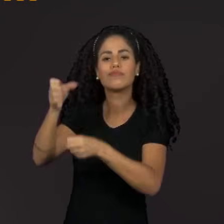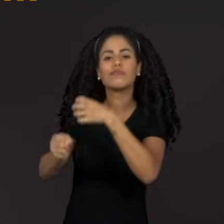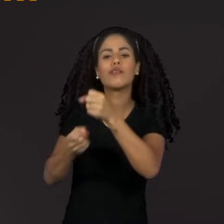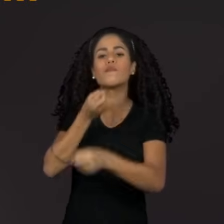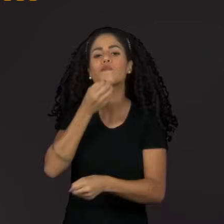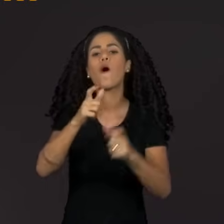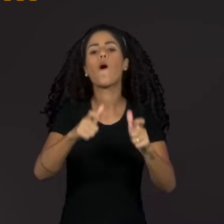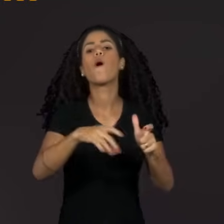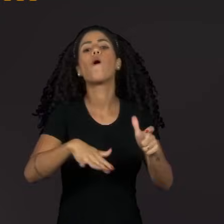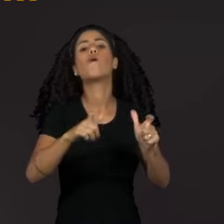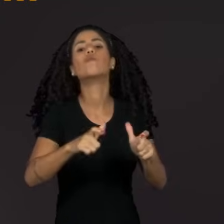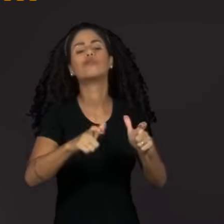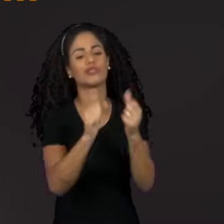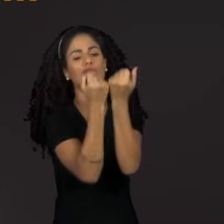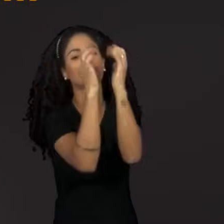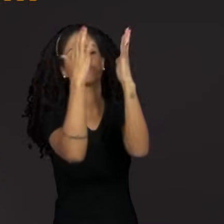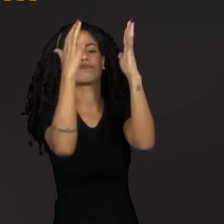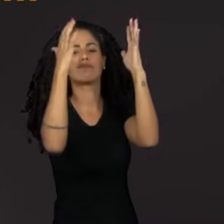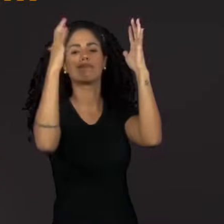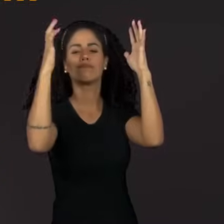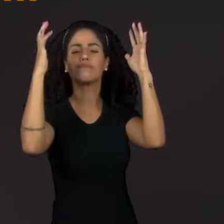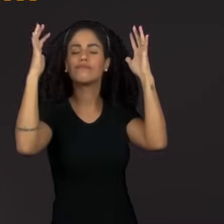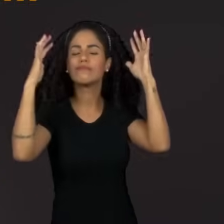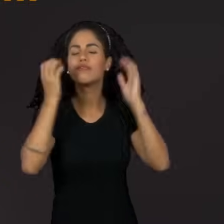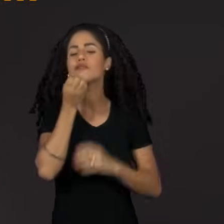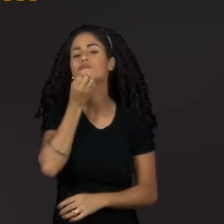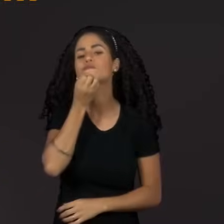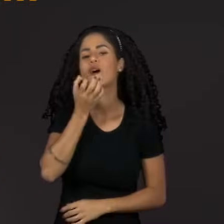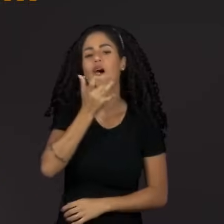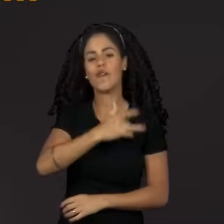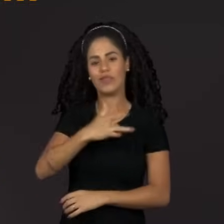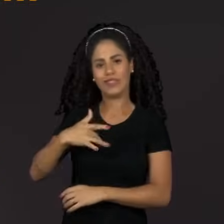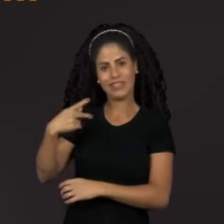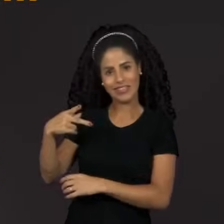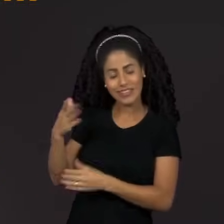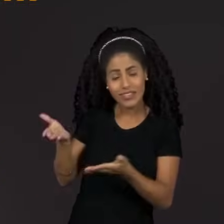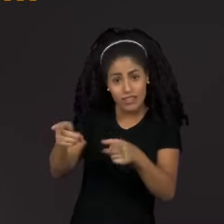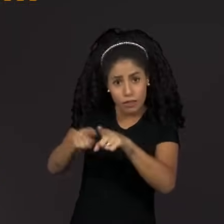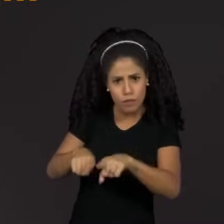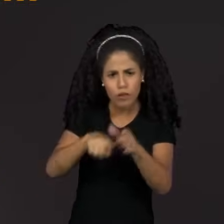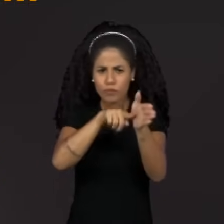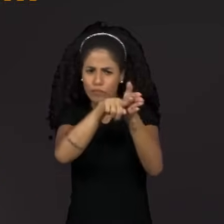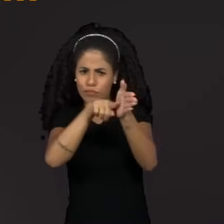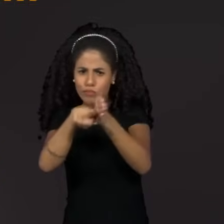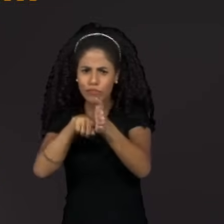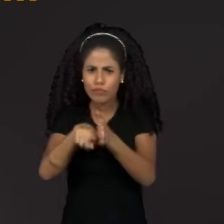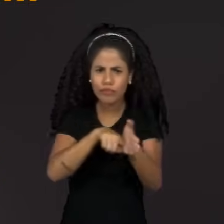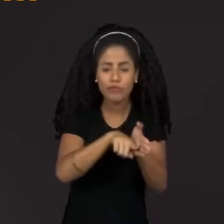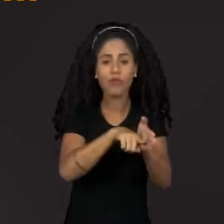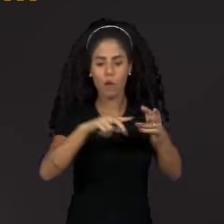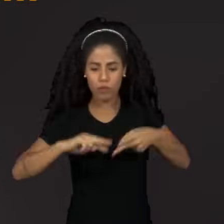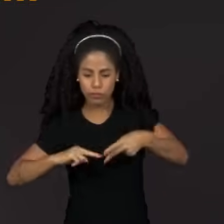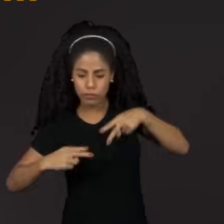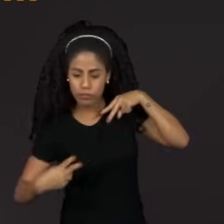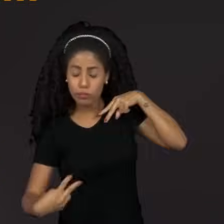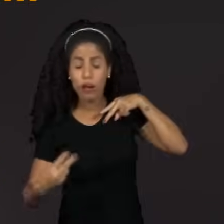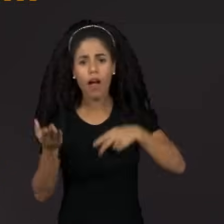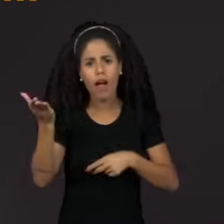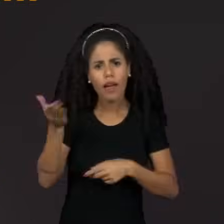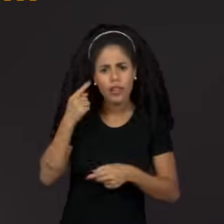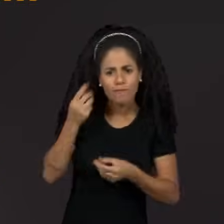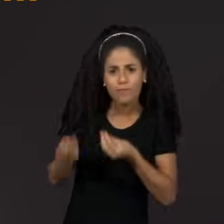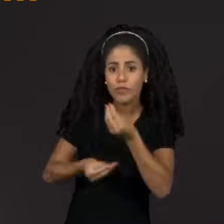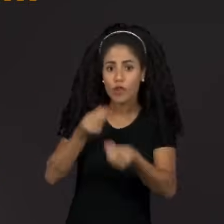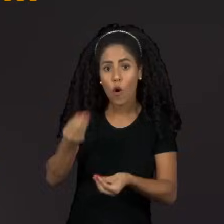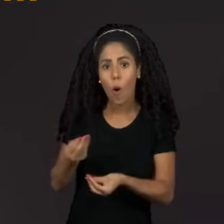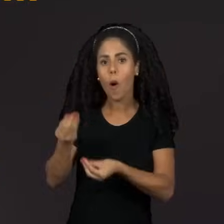as árvores, ali, na sombra. Agricultor e pesquisador de ciências genéticas, ele deixou um